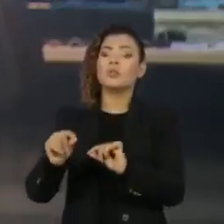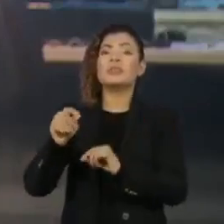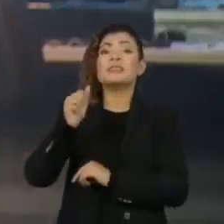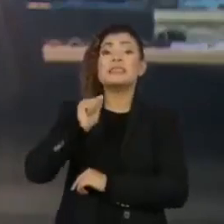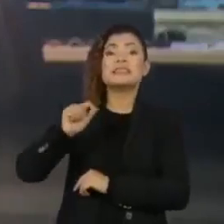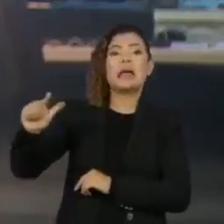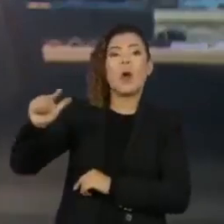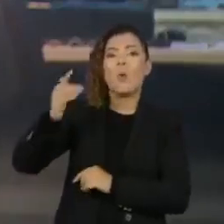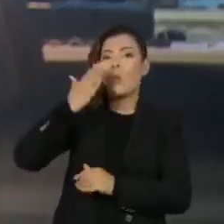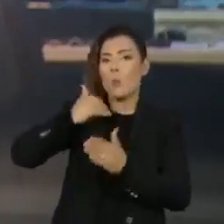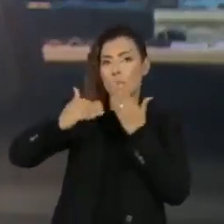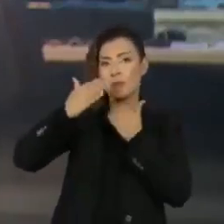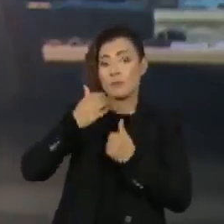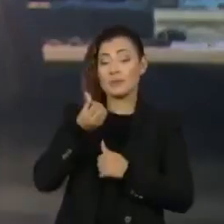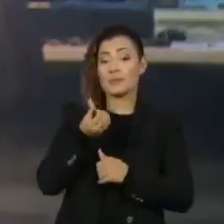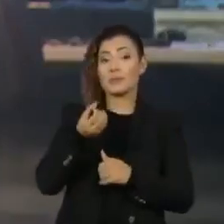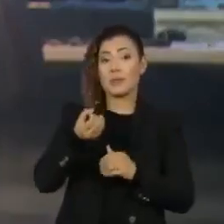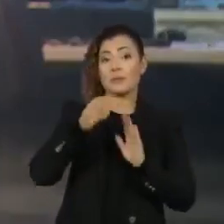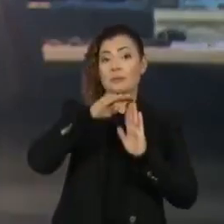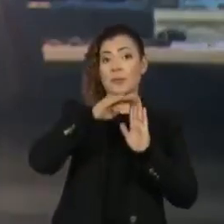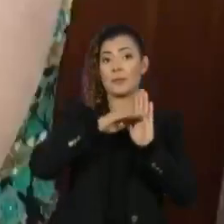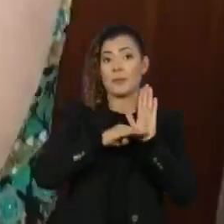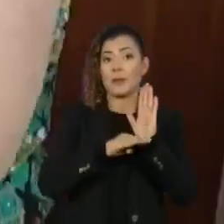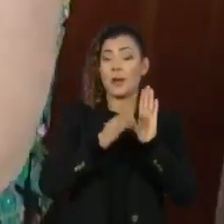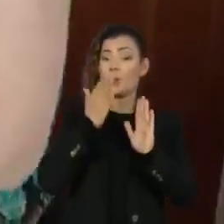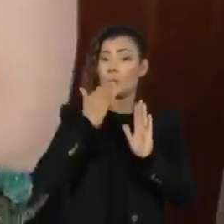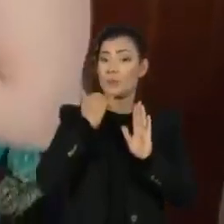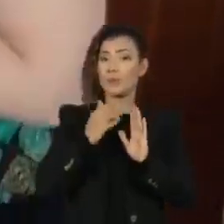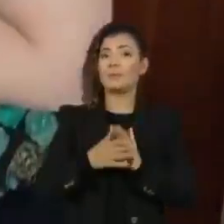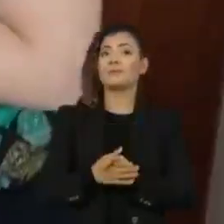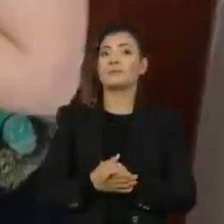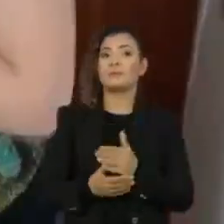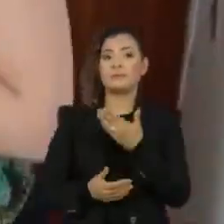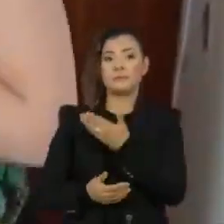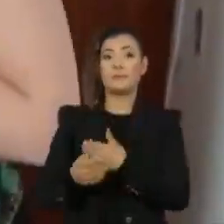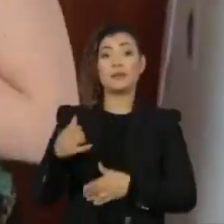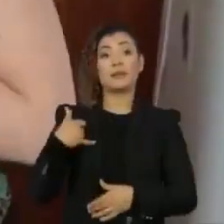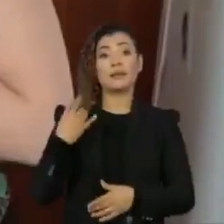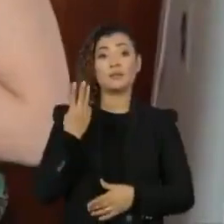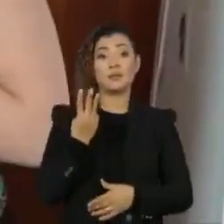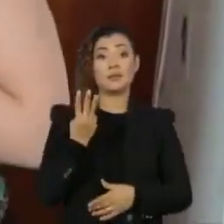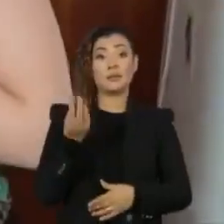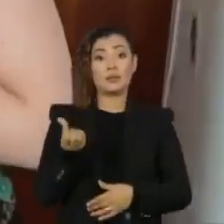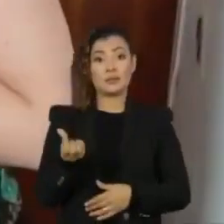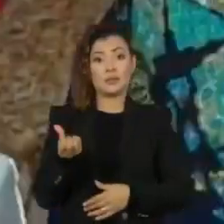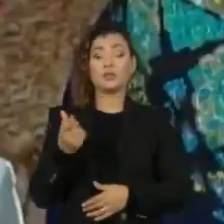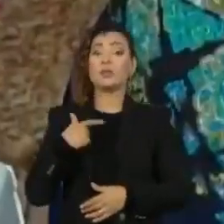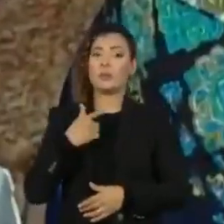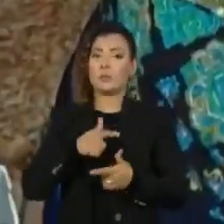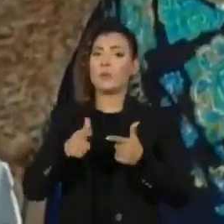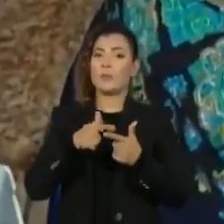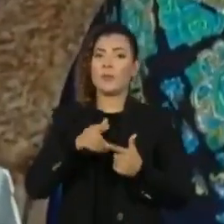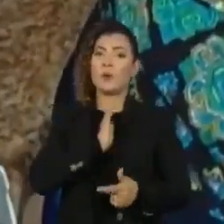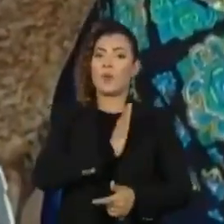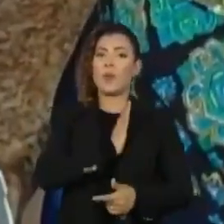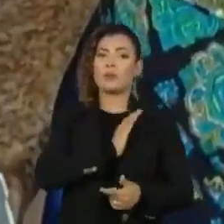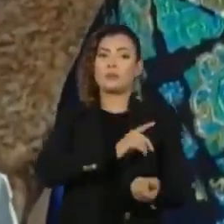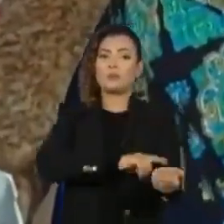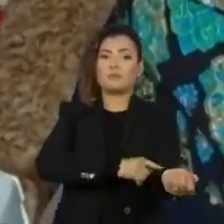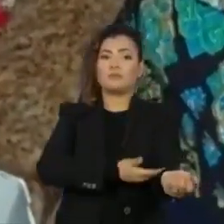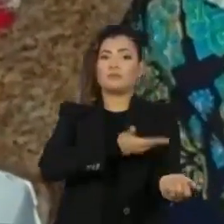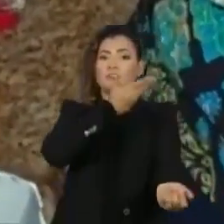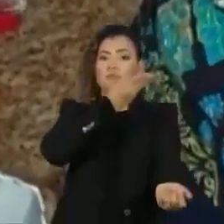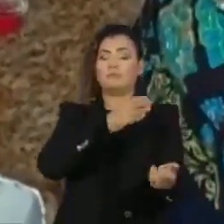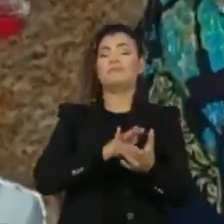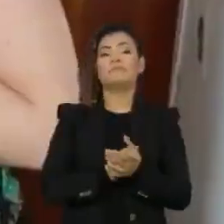sódio em mais de 60 categorias de alimentos. Elara tem 36 anos e é hipertensa. O consumo de sal na casa